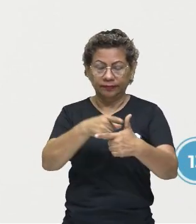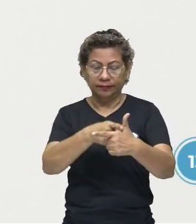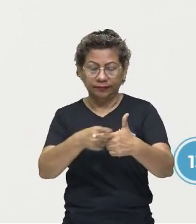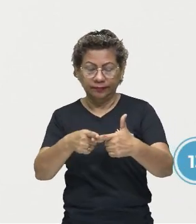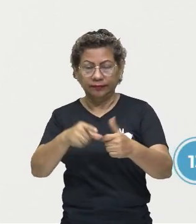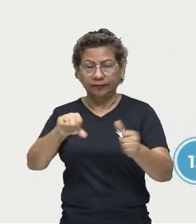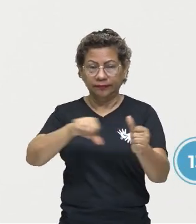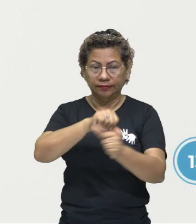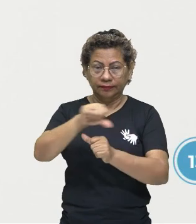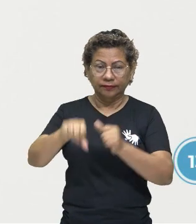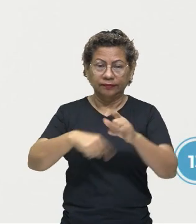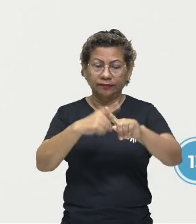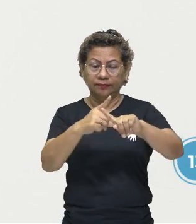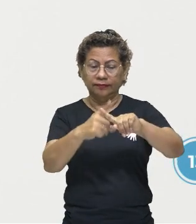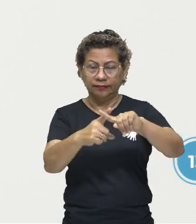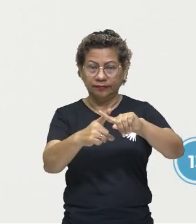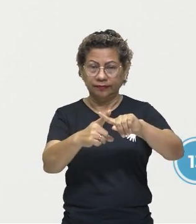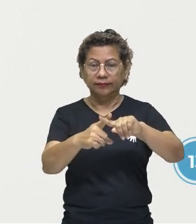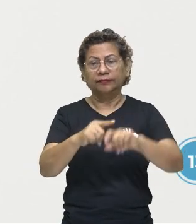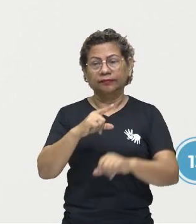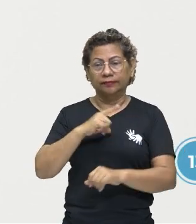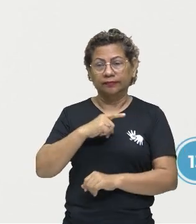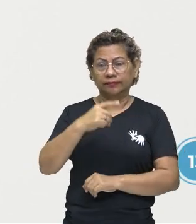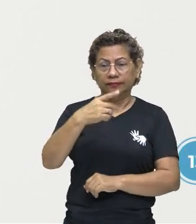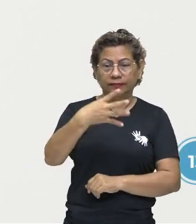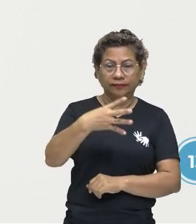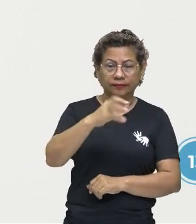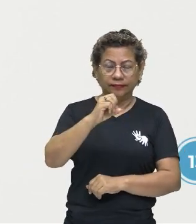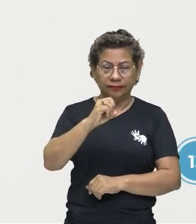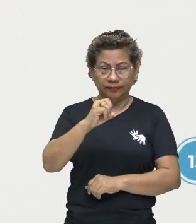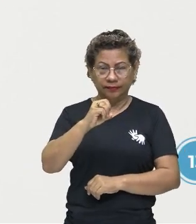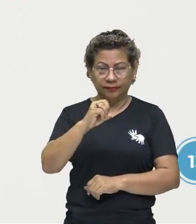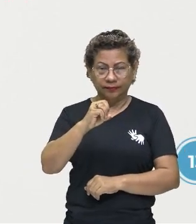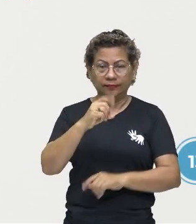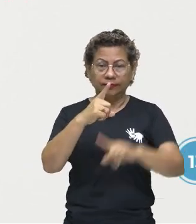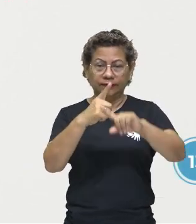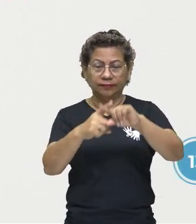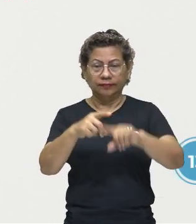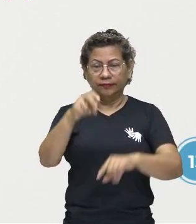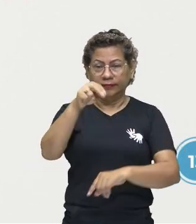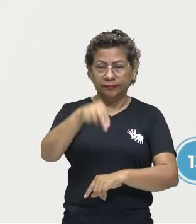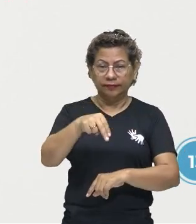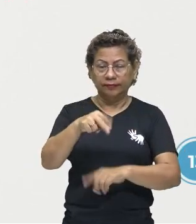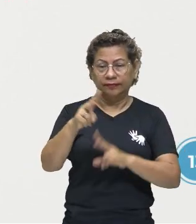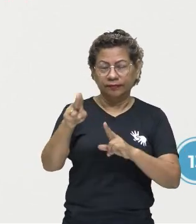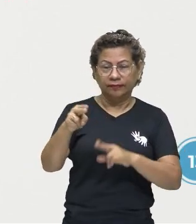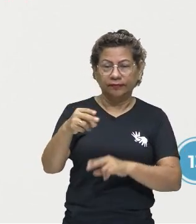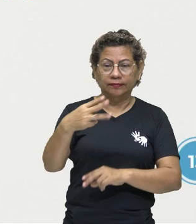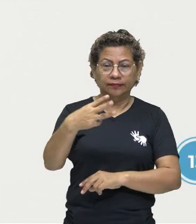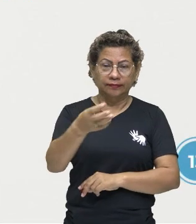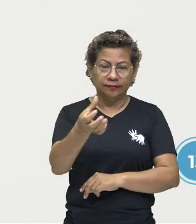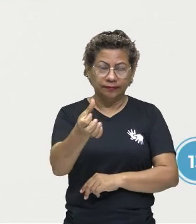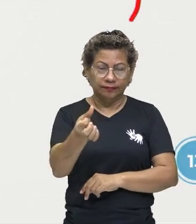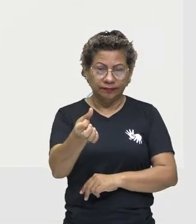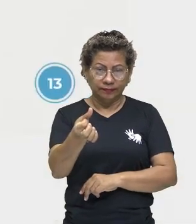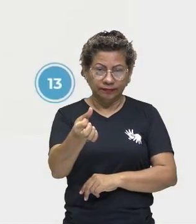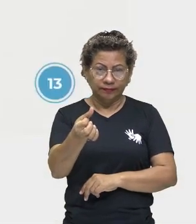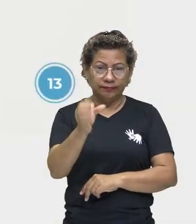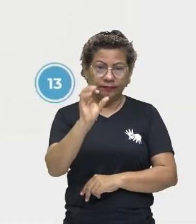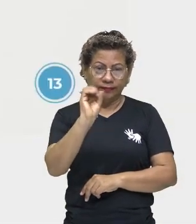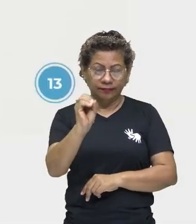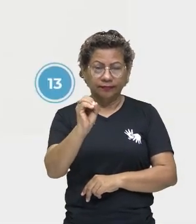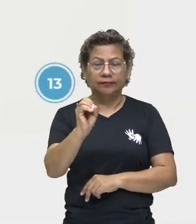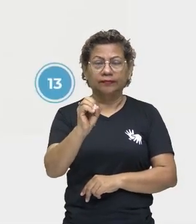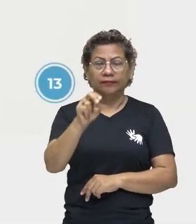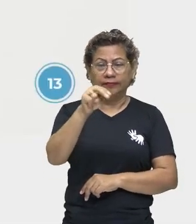40 que multiplica n igual a 360. N vai ser 360